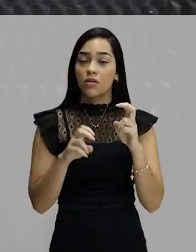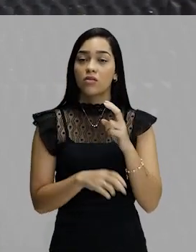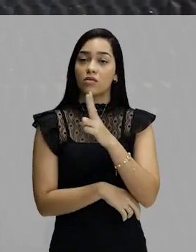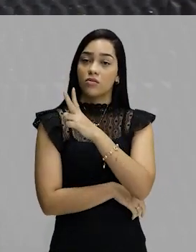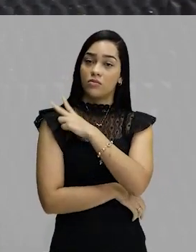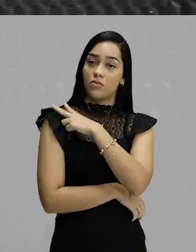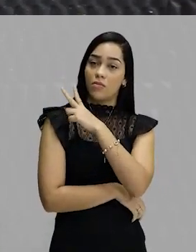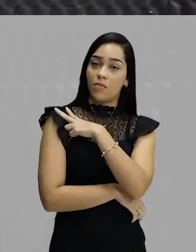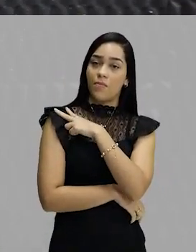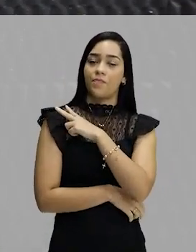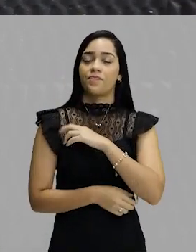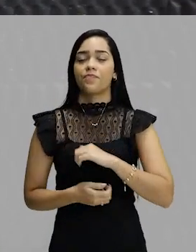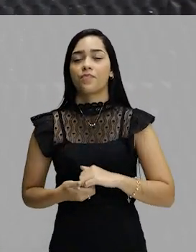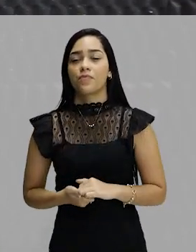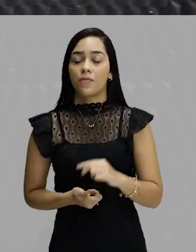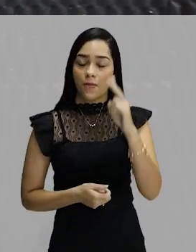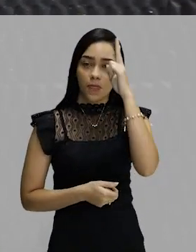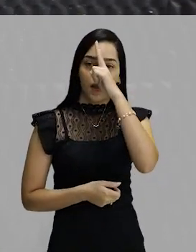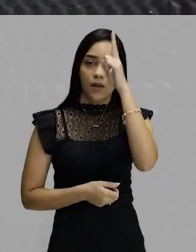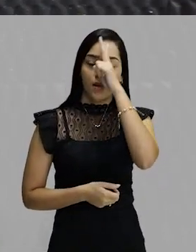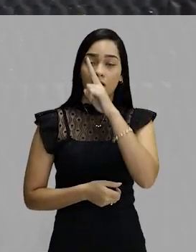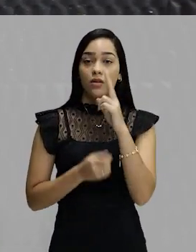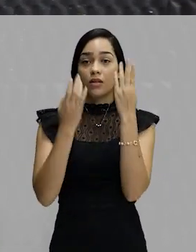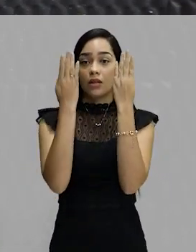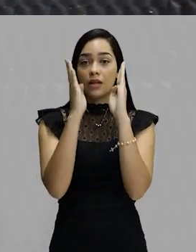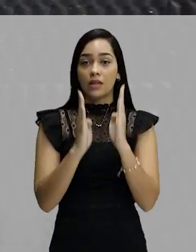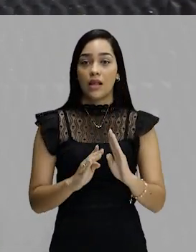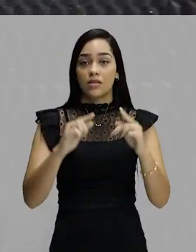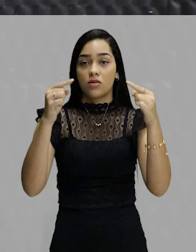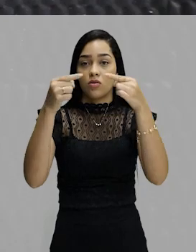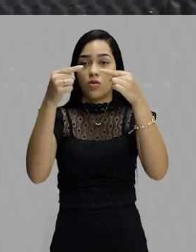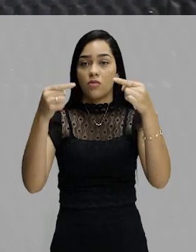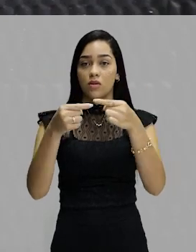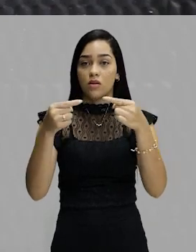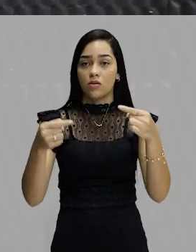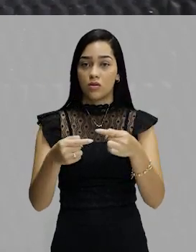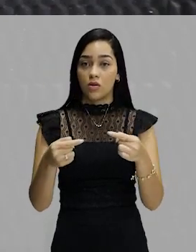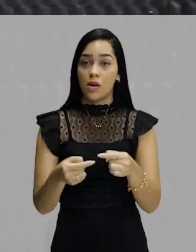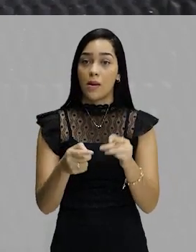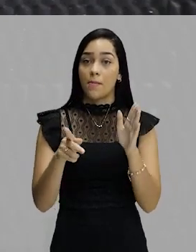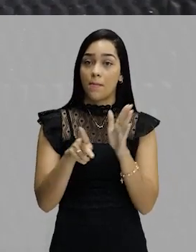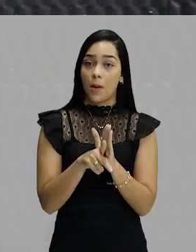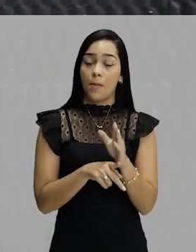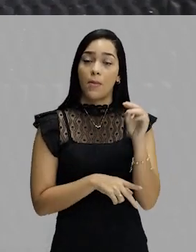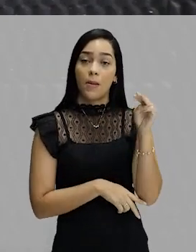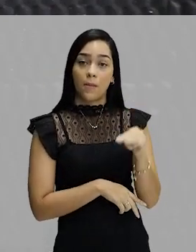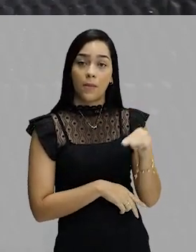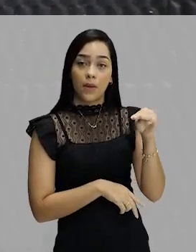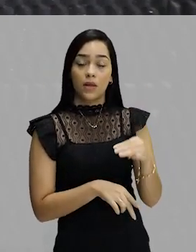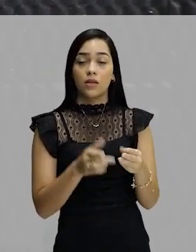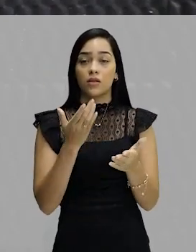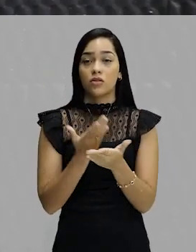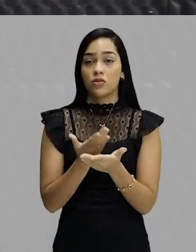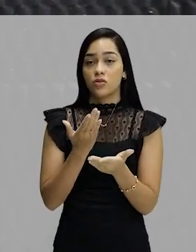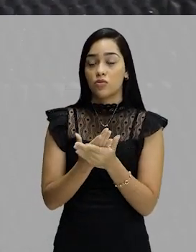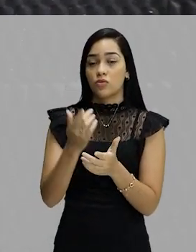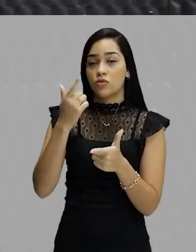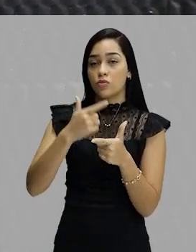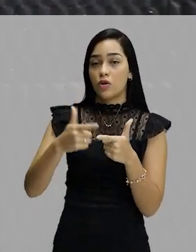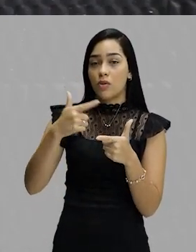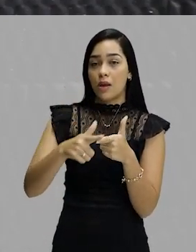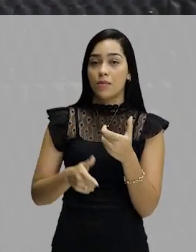do ensino médio. Lembrando que a análise combinatória é aquele ramo da matemática que estuda os problemas